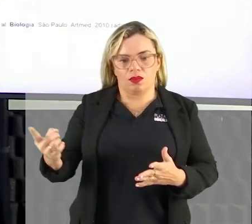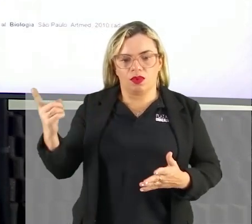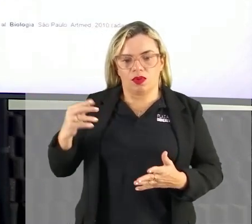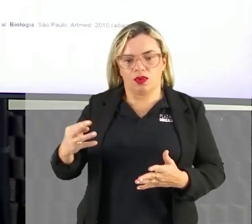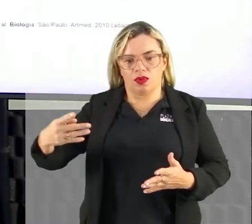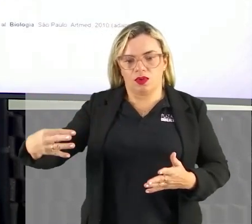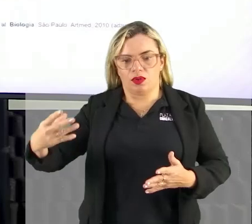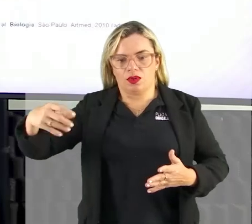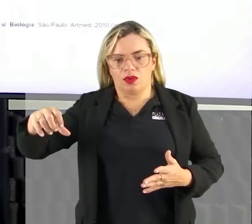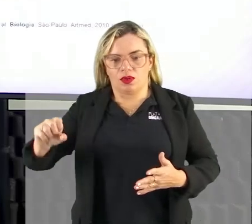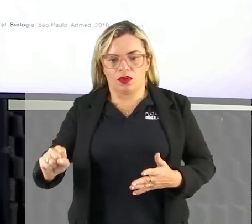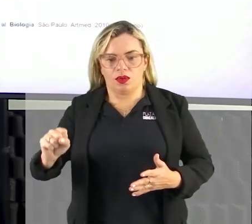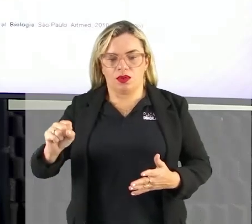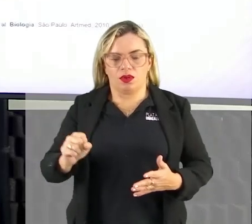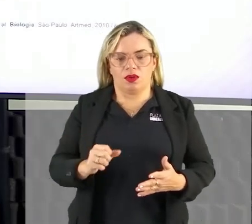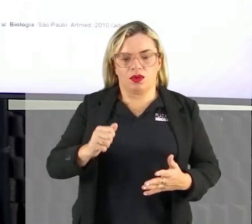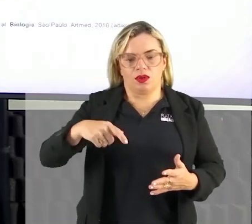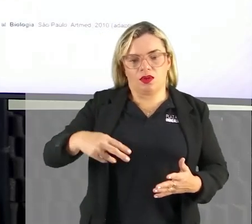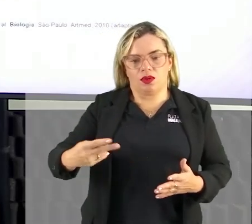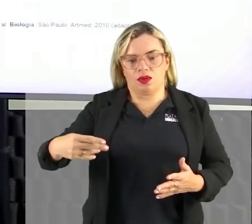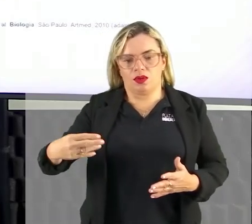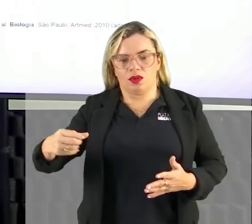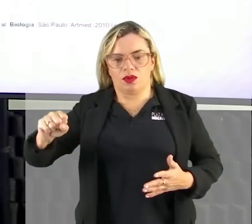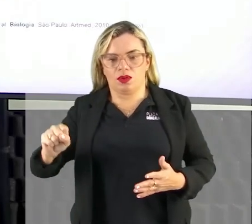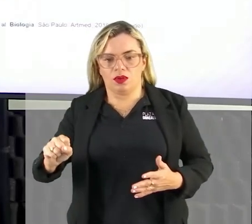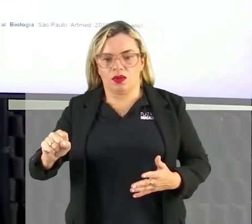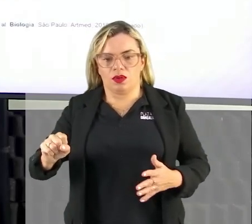angiospermas. Foi a existência,